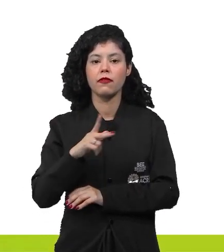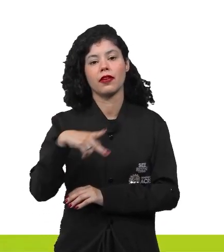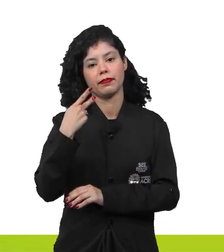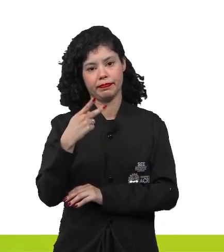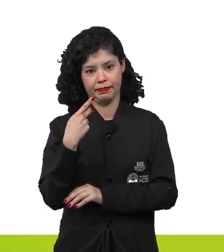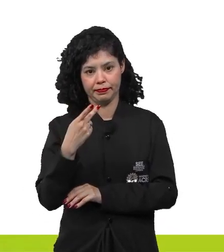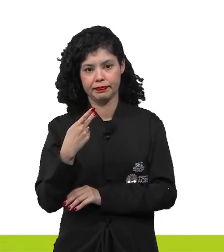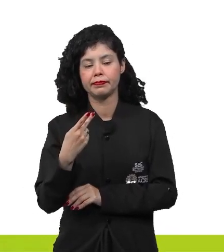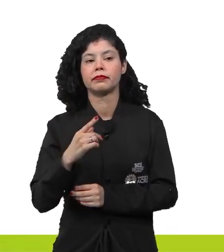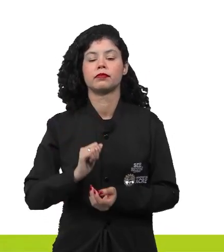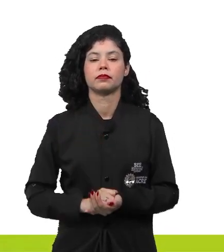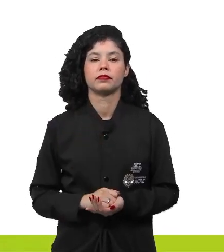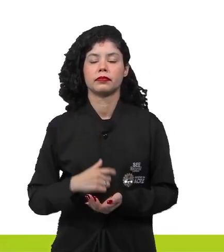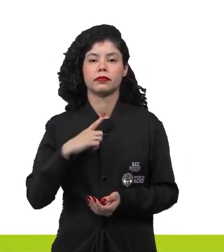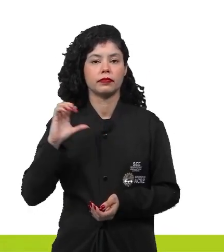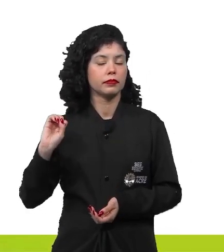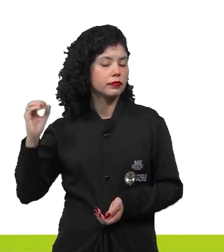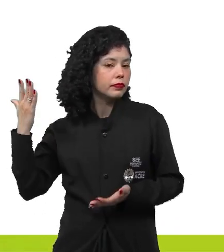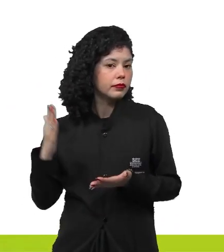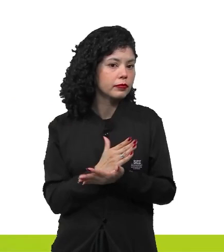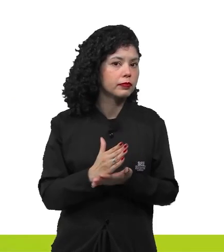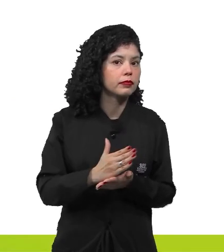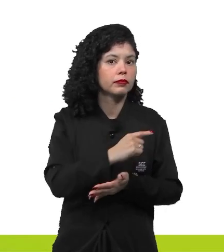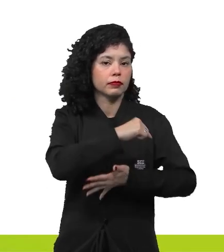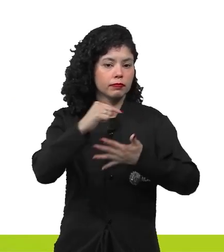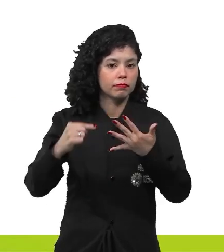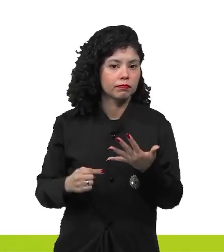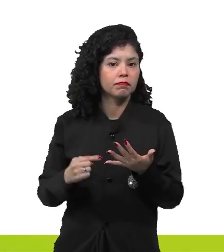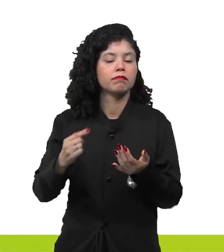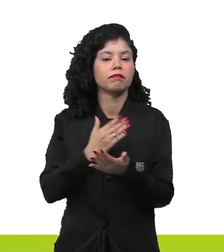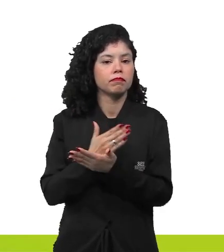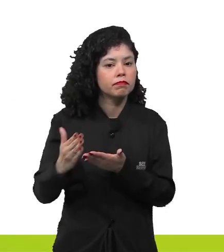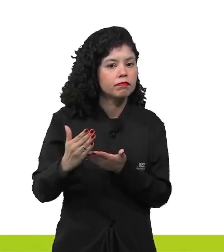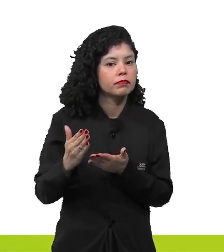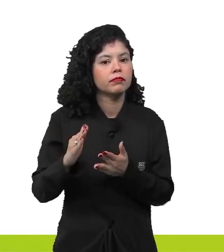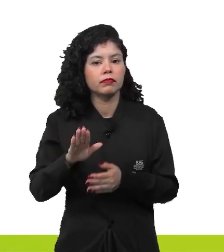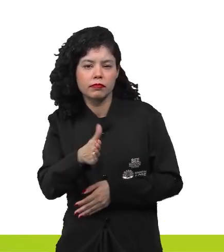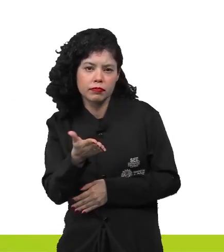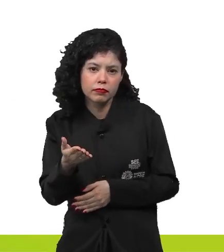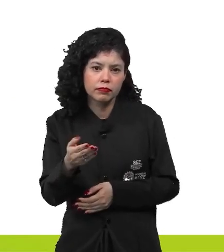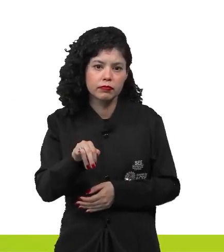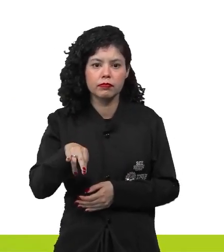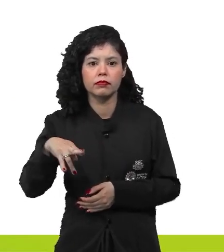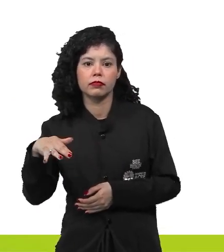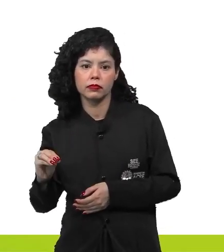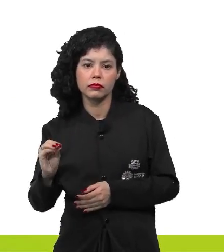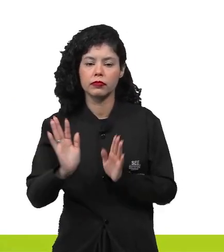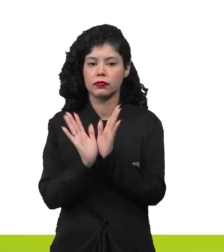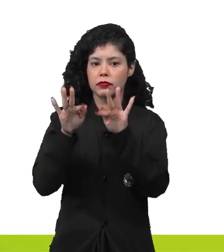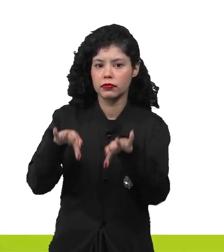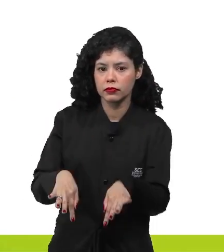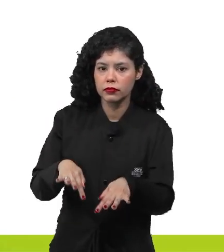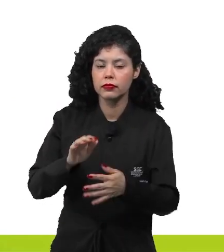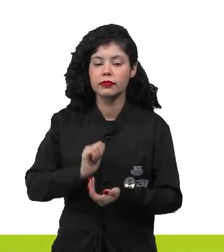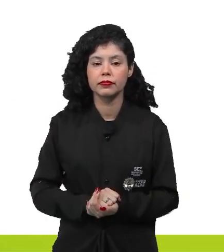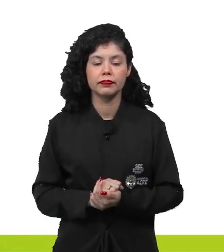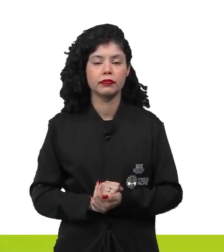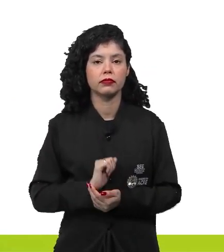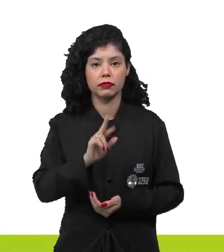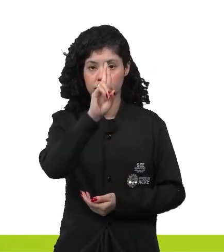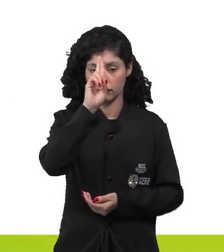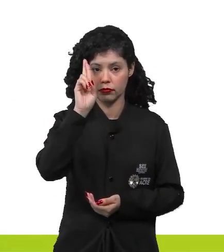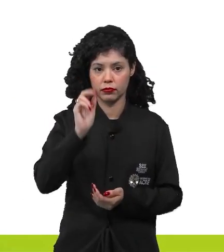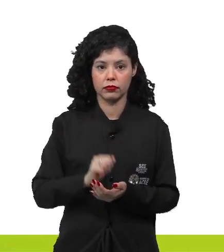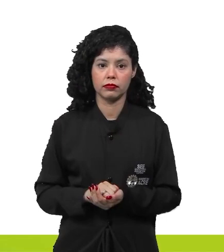falas, que vai acontecer algum tipo de começo, meio e fim. Então essas histórias elas são um